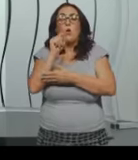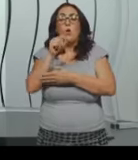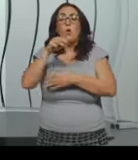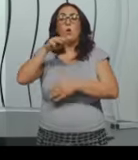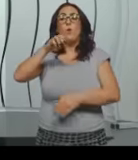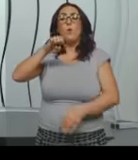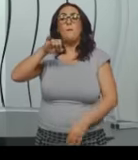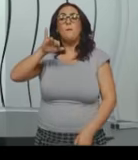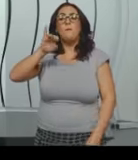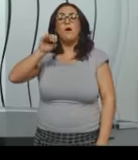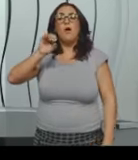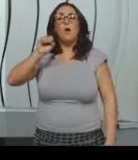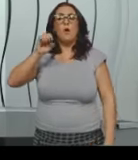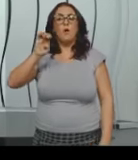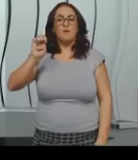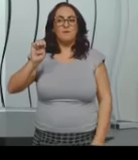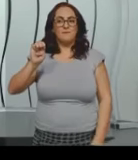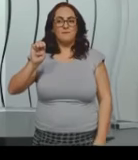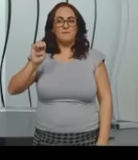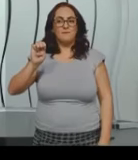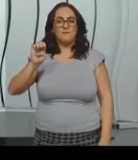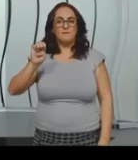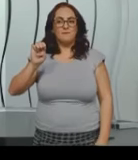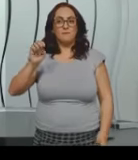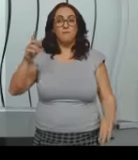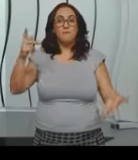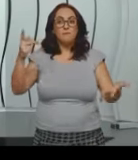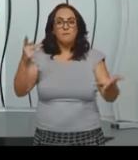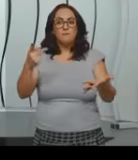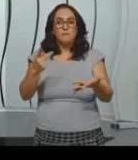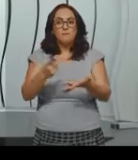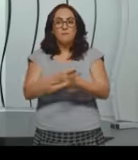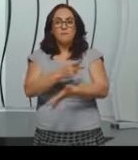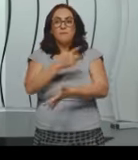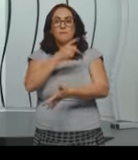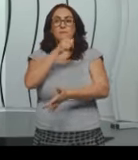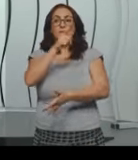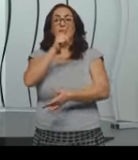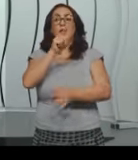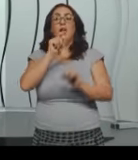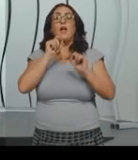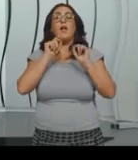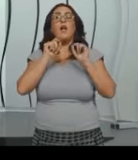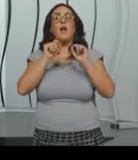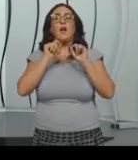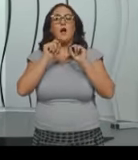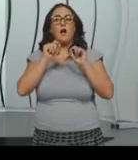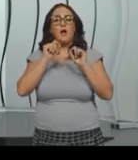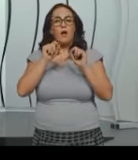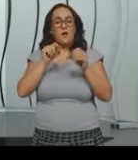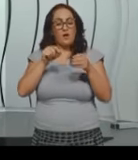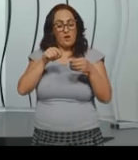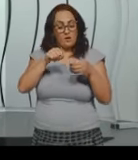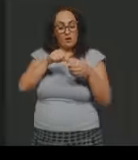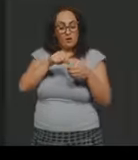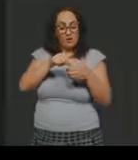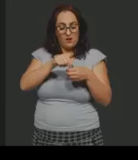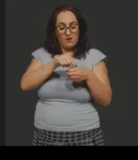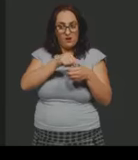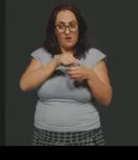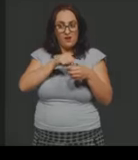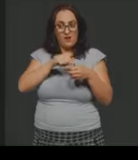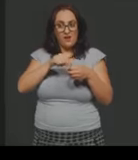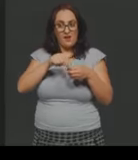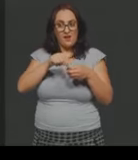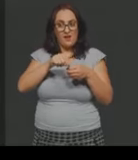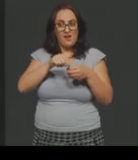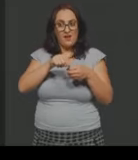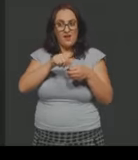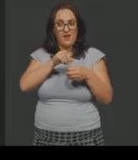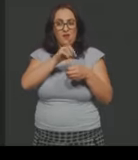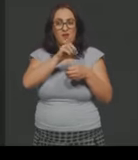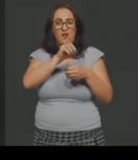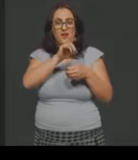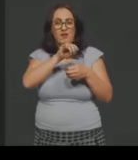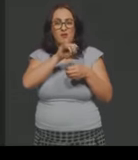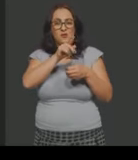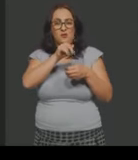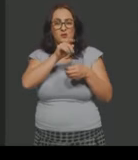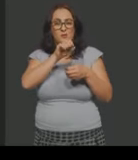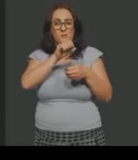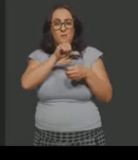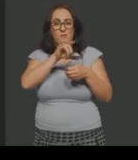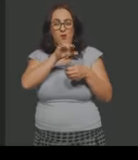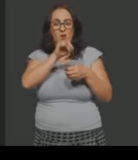meiose. Se aconteceu a meiose, o que era diploide passou a